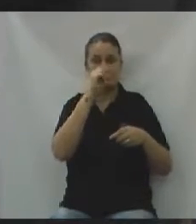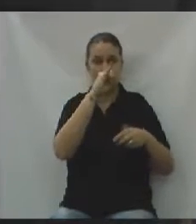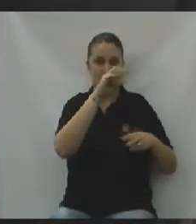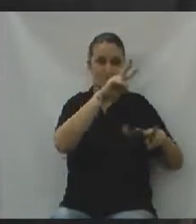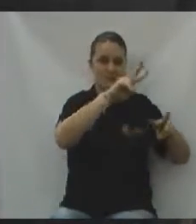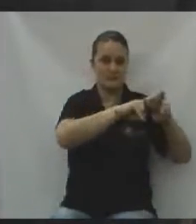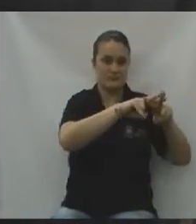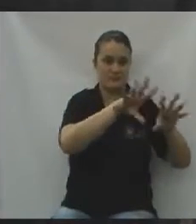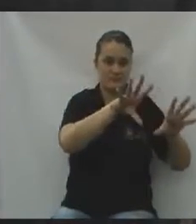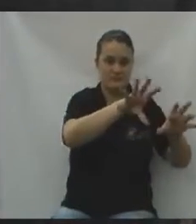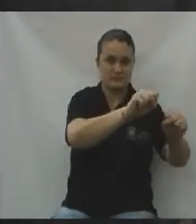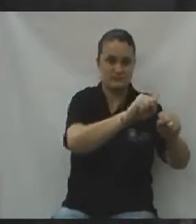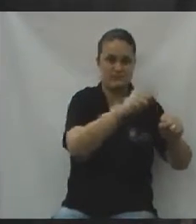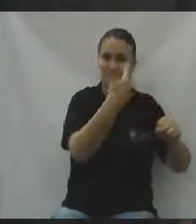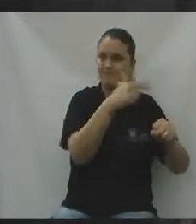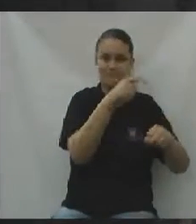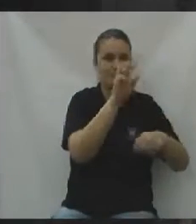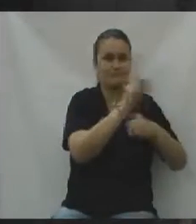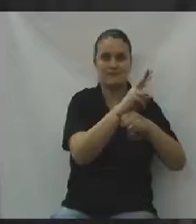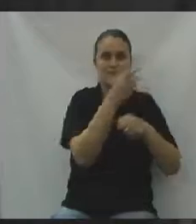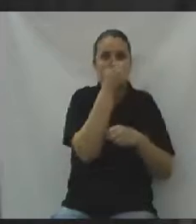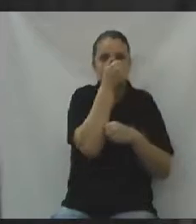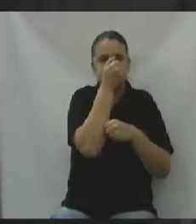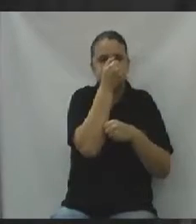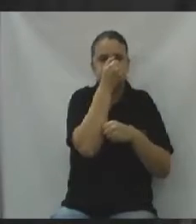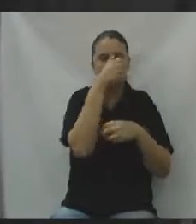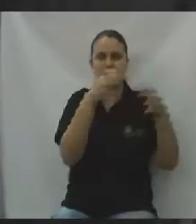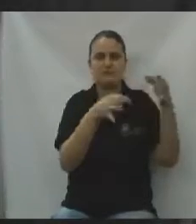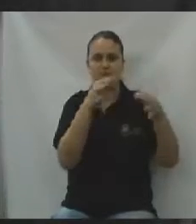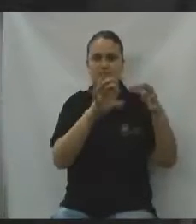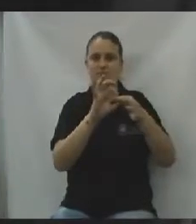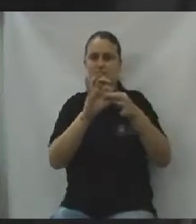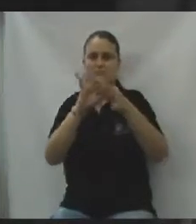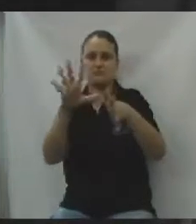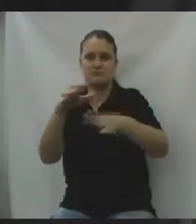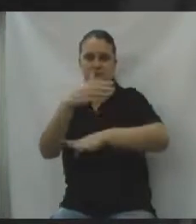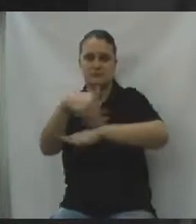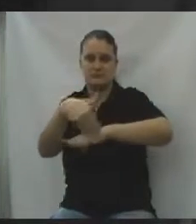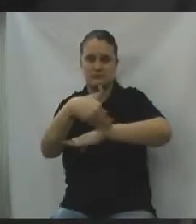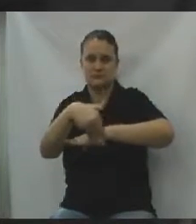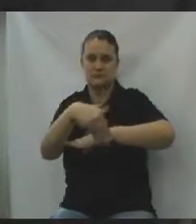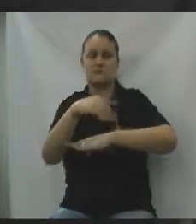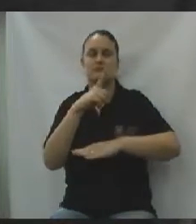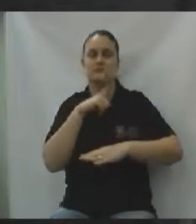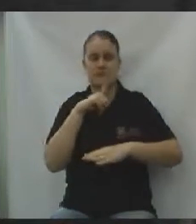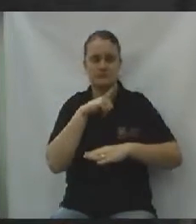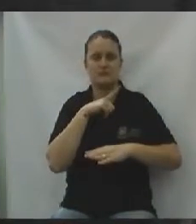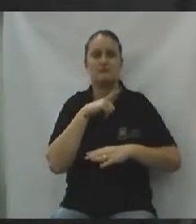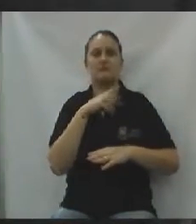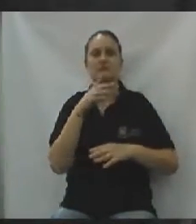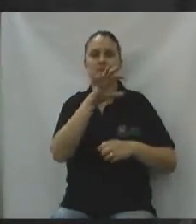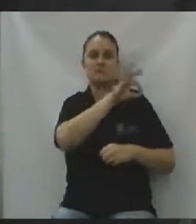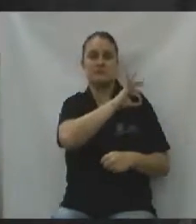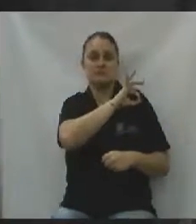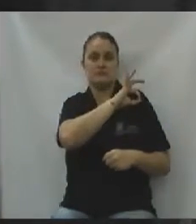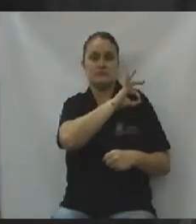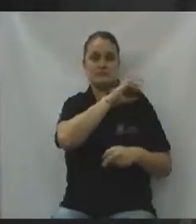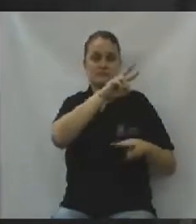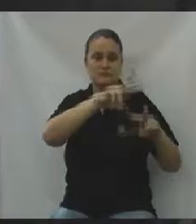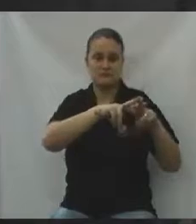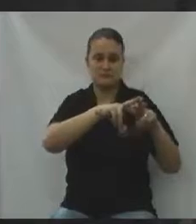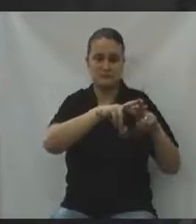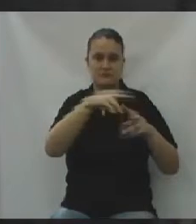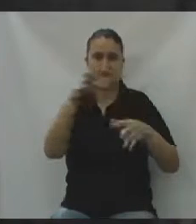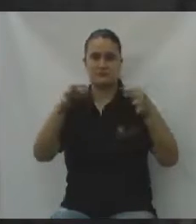por não ter espaço físico, a justiça tem que largar. E aquele jargão e frase que se ouve aí, a polícia prende